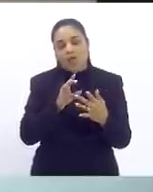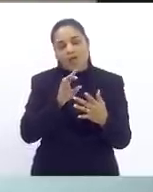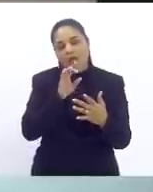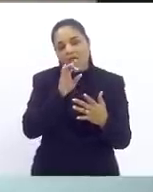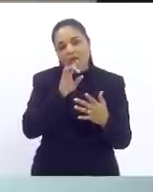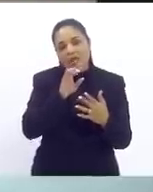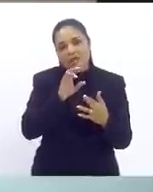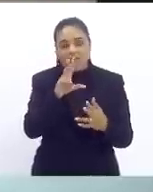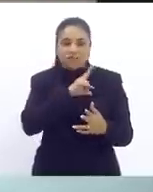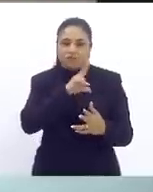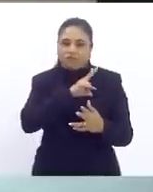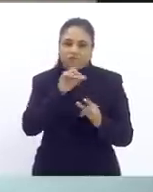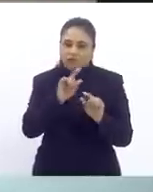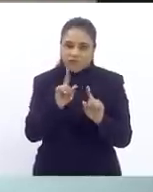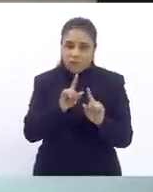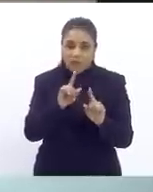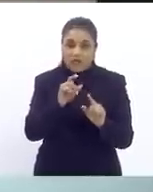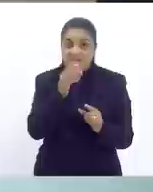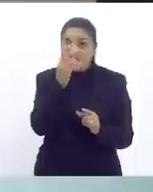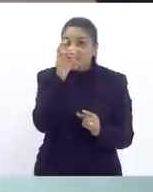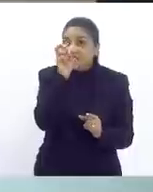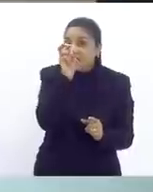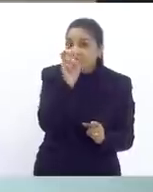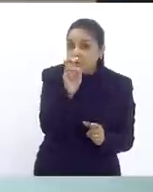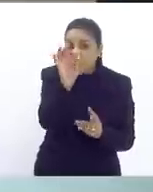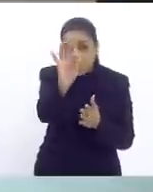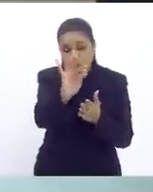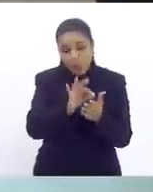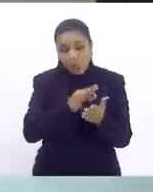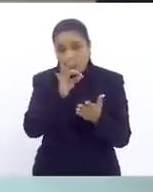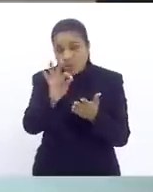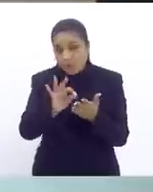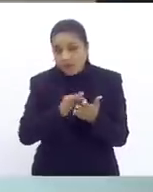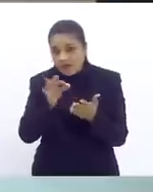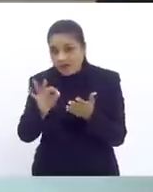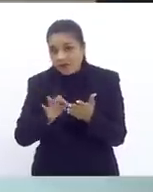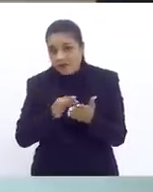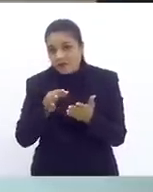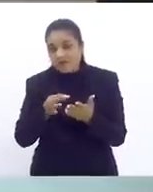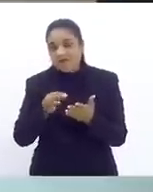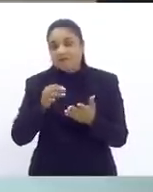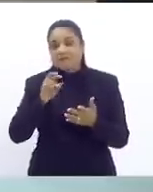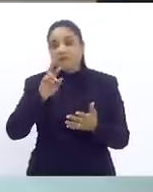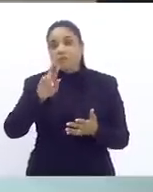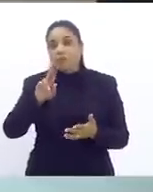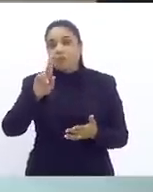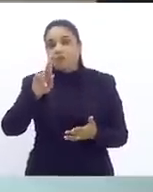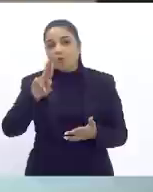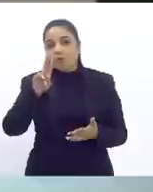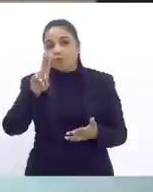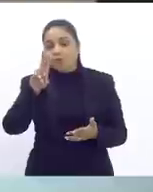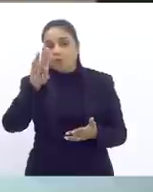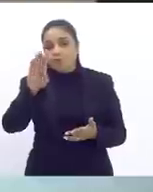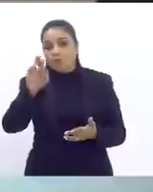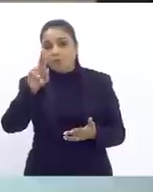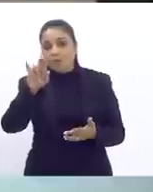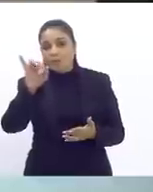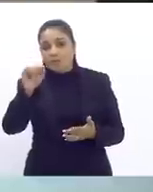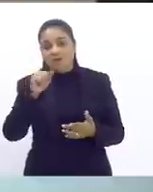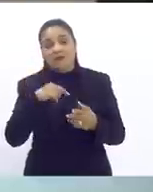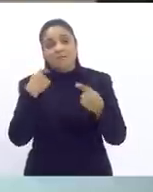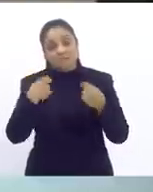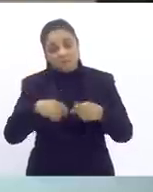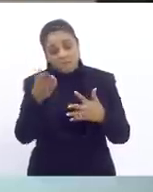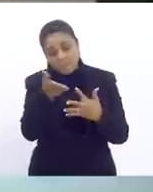grupo de apenas cinco brigas Isso dificulta muito que é o que Ele se referiu quando a gente precisa hoje para revisar um benefício desdobrar